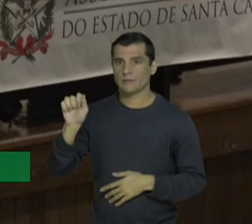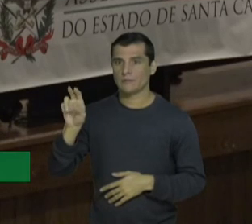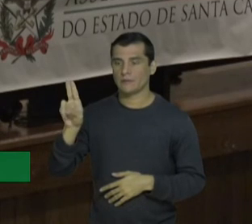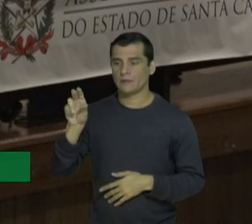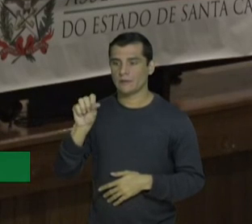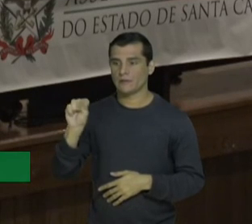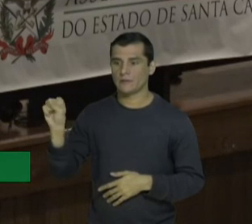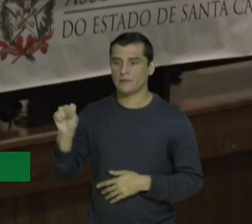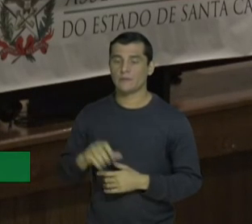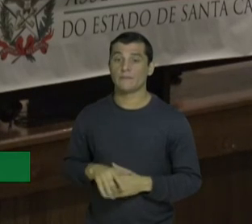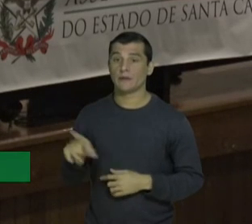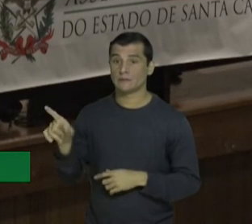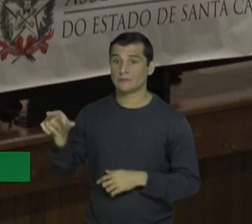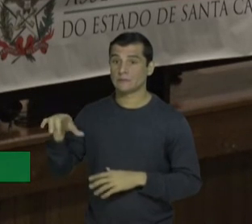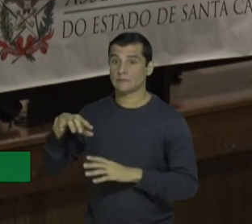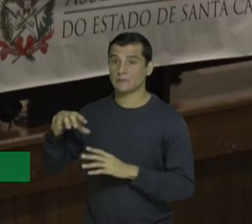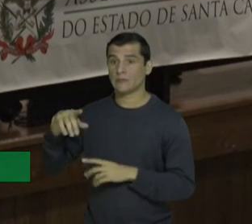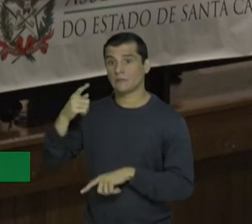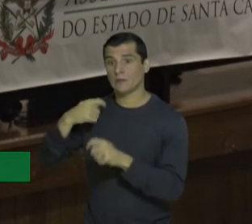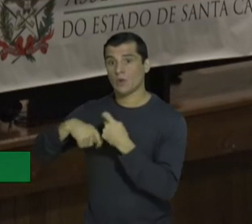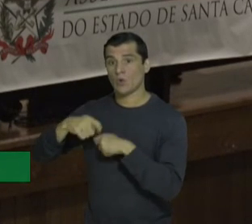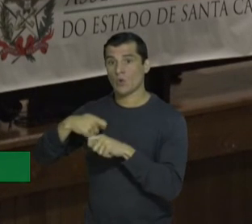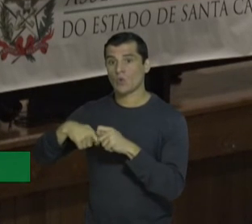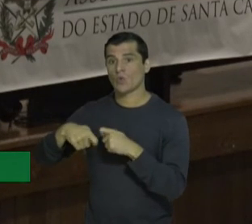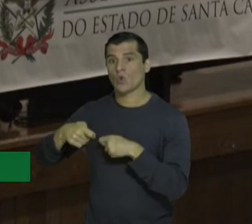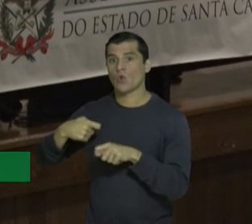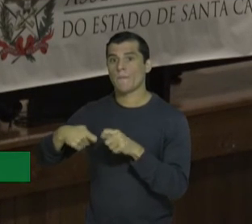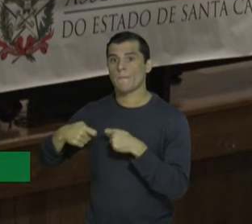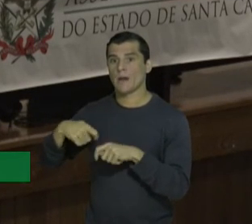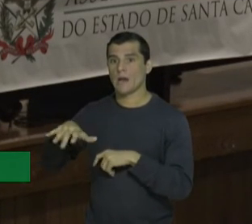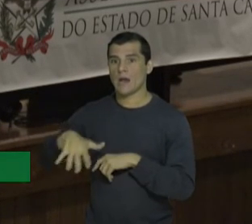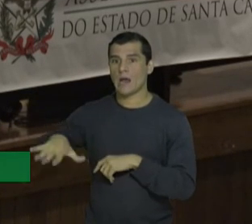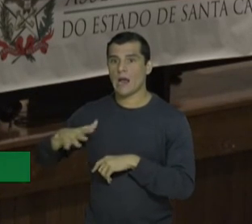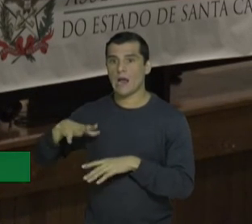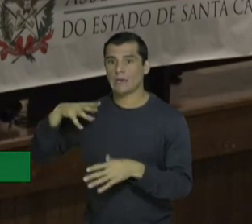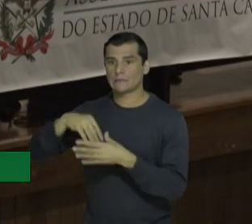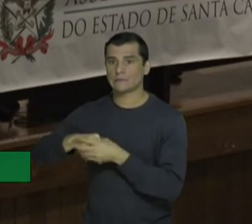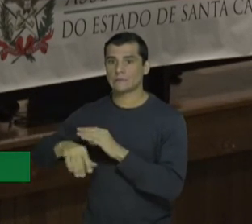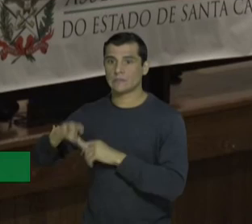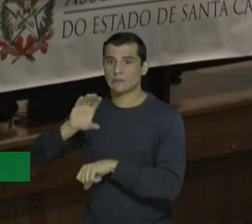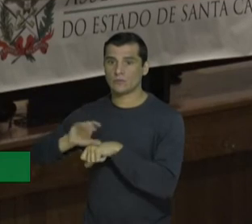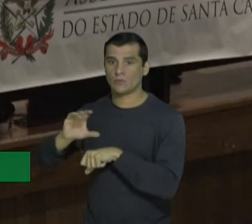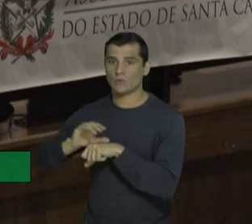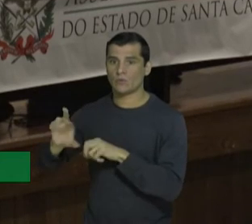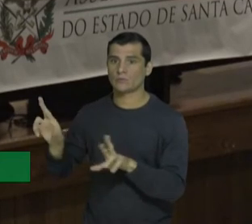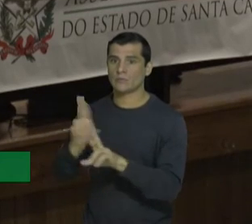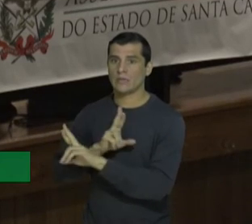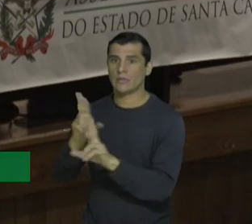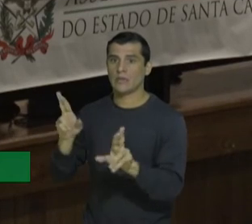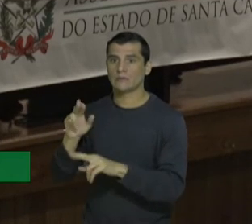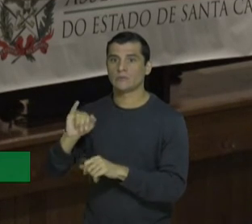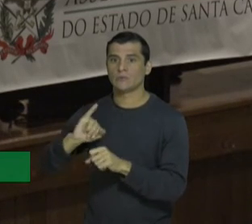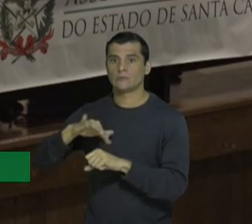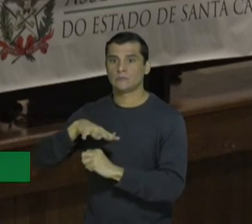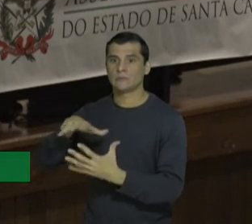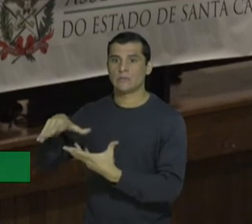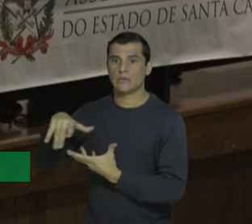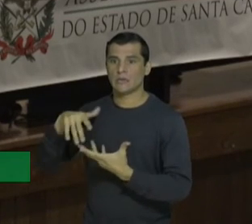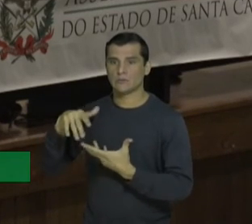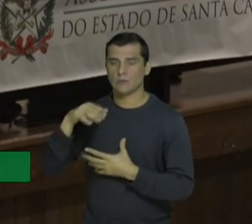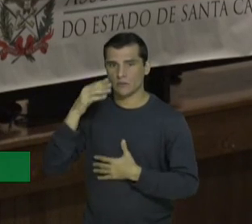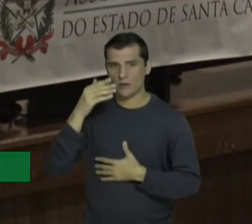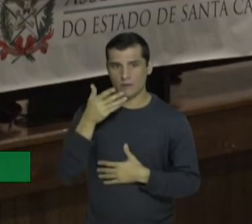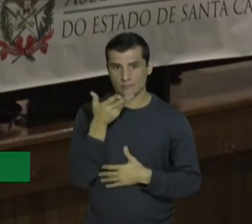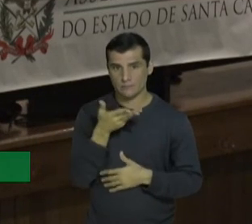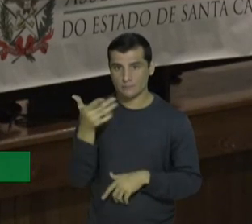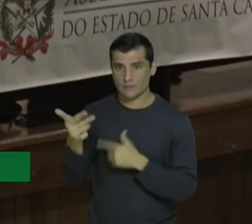curso de relações internacionais Claus a palavra é tua por favor muito obrigado Professor Neri eh